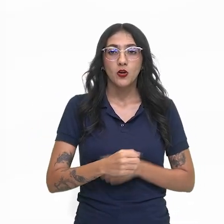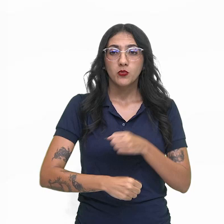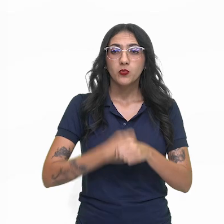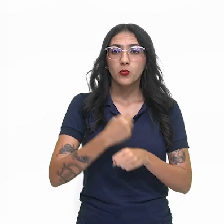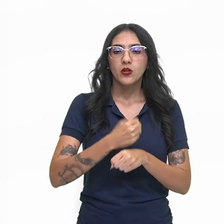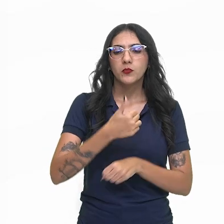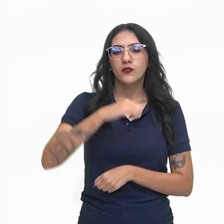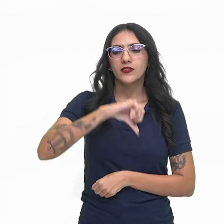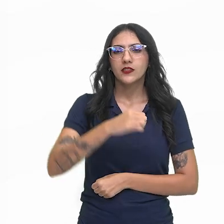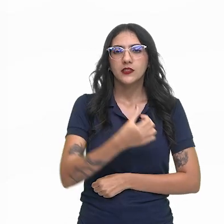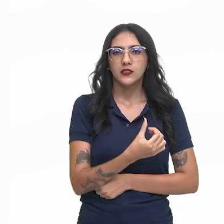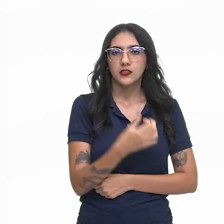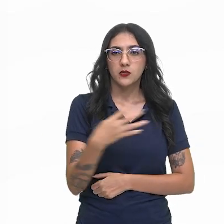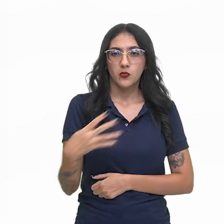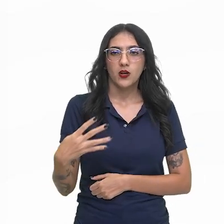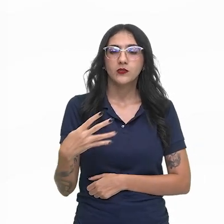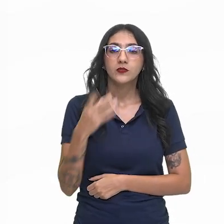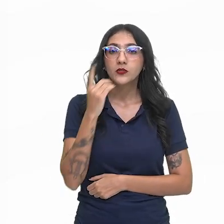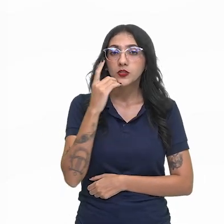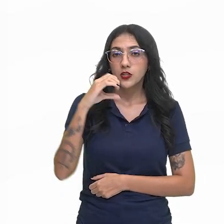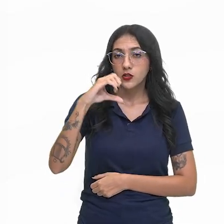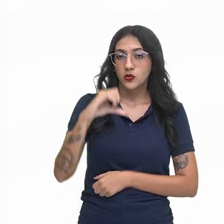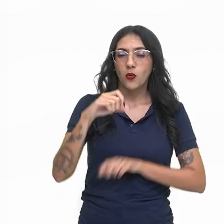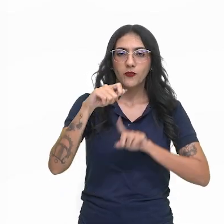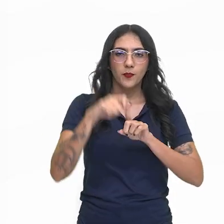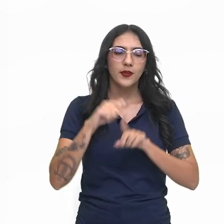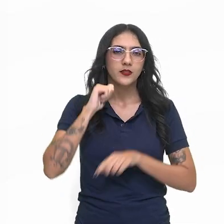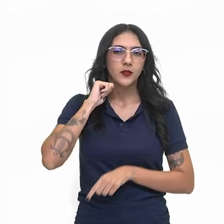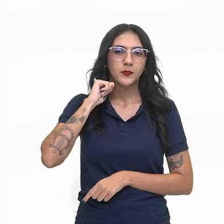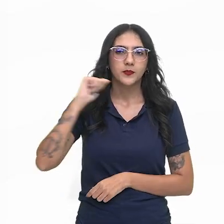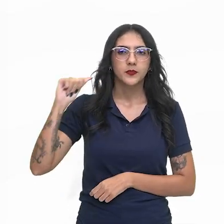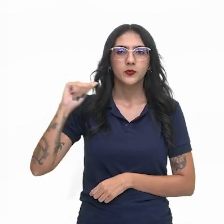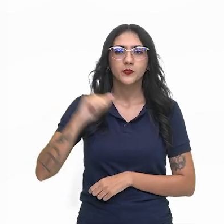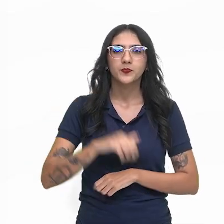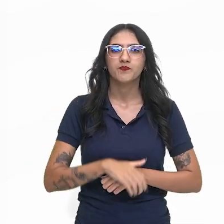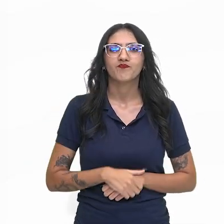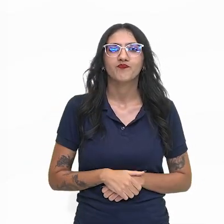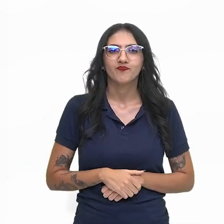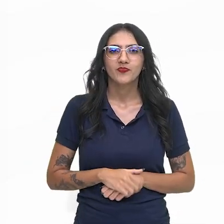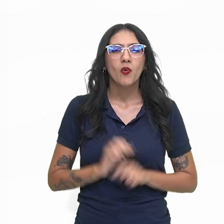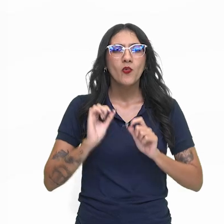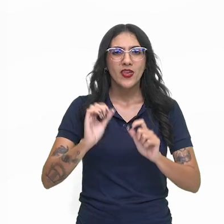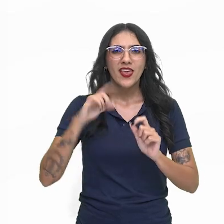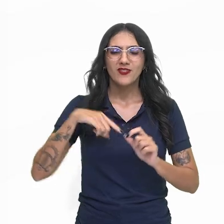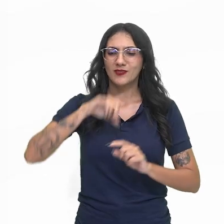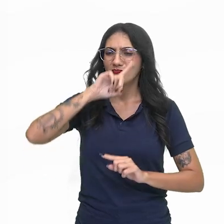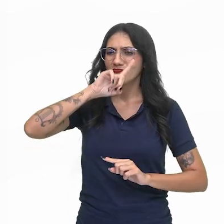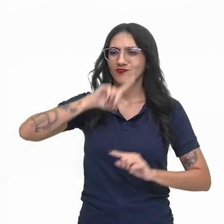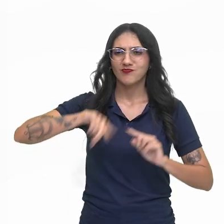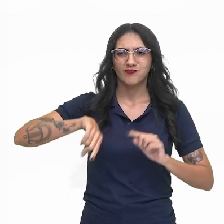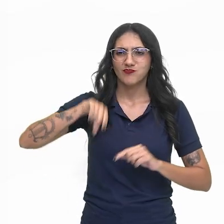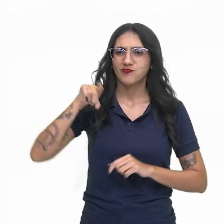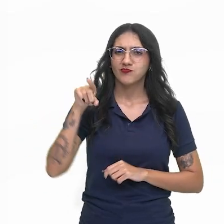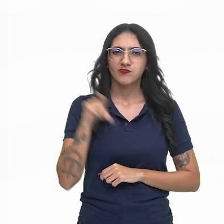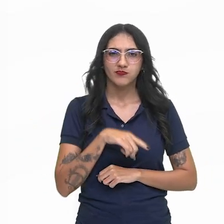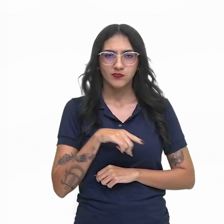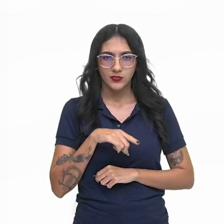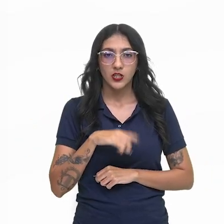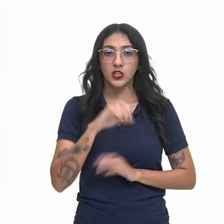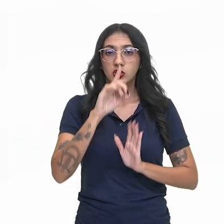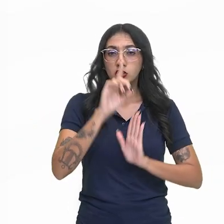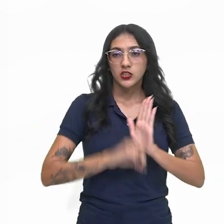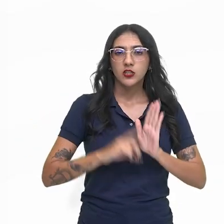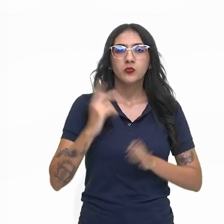de 1964, do dia 9 de abril, ele vai suspender os direitos políticos,